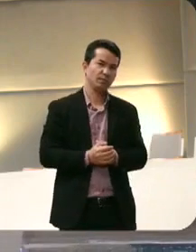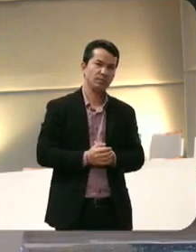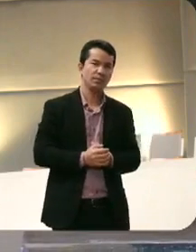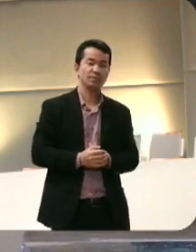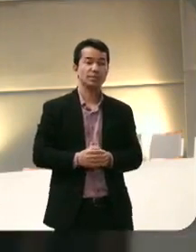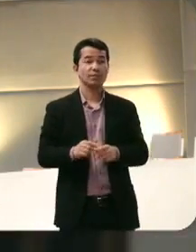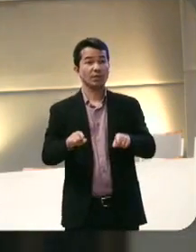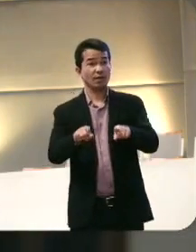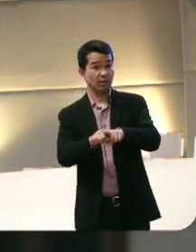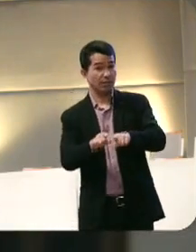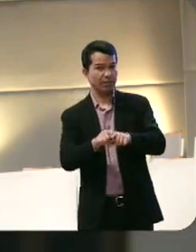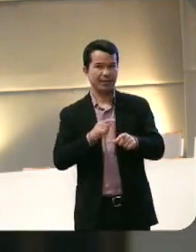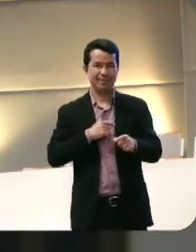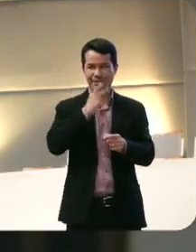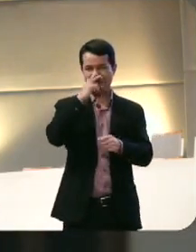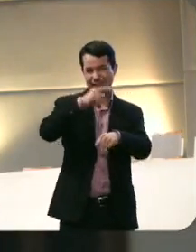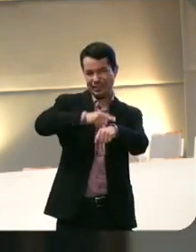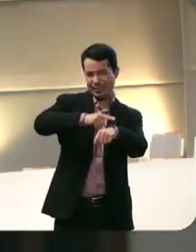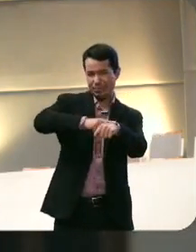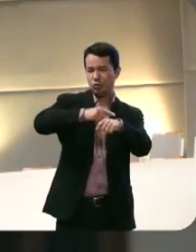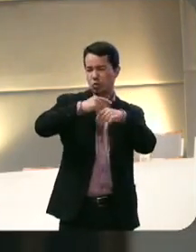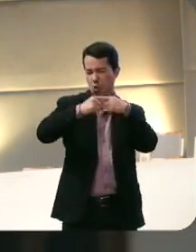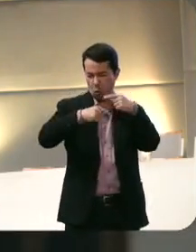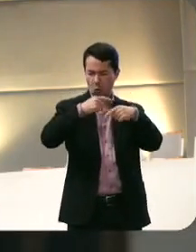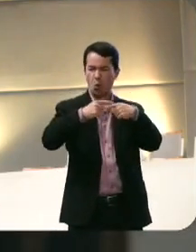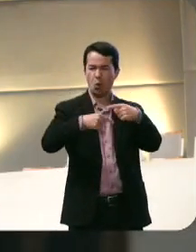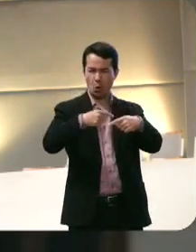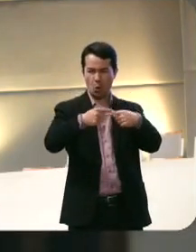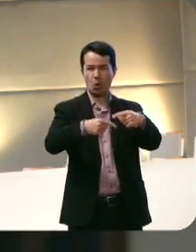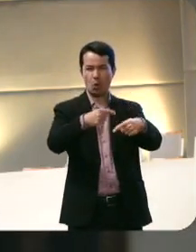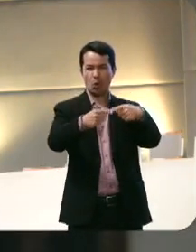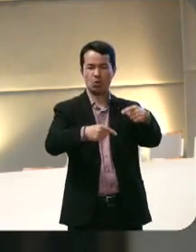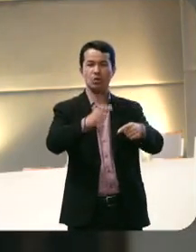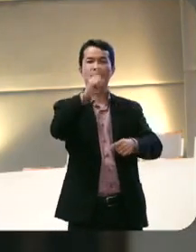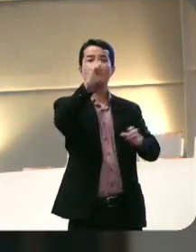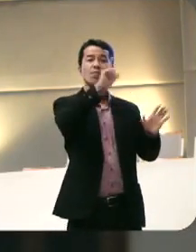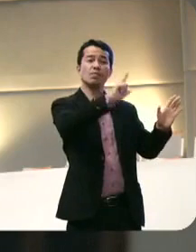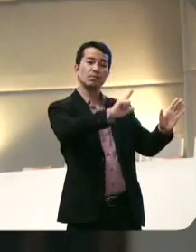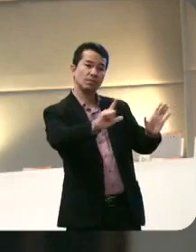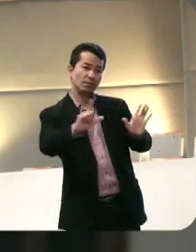Ia fazendo tempo para passar 1 hora. Mas passou 1 semana,